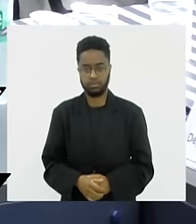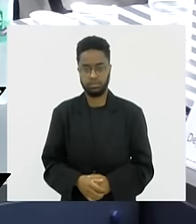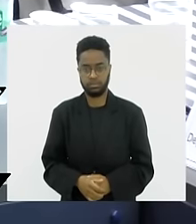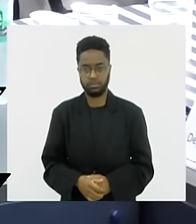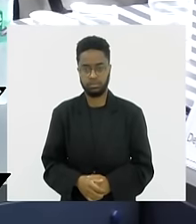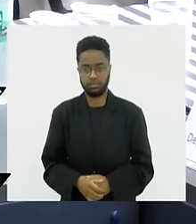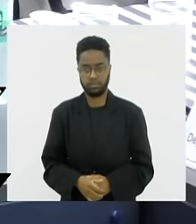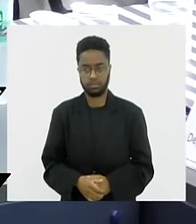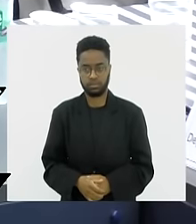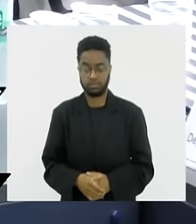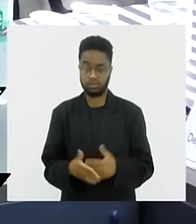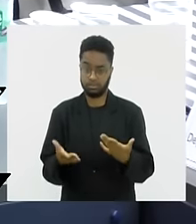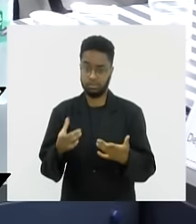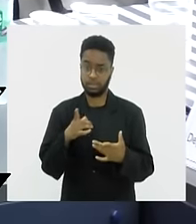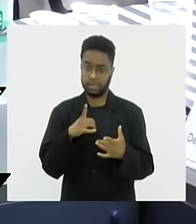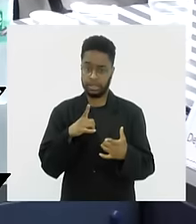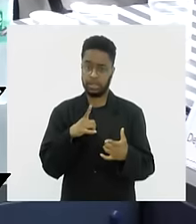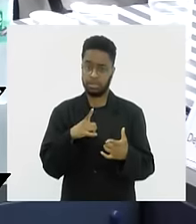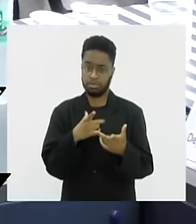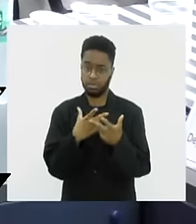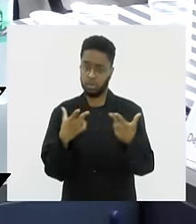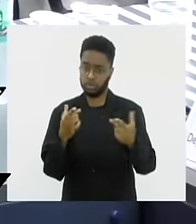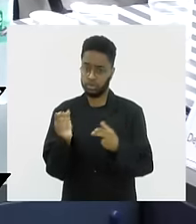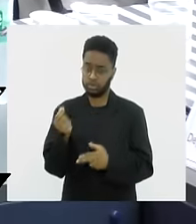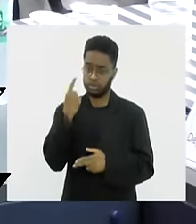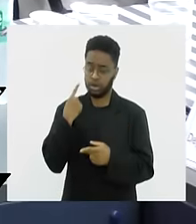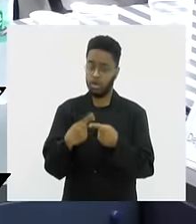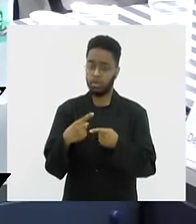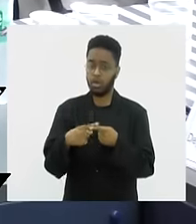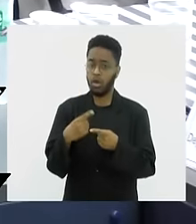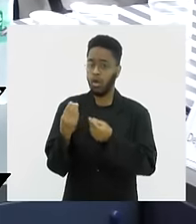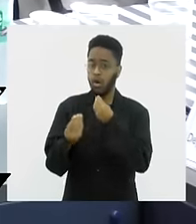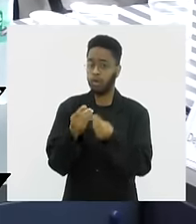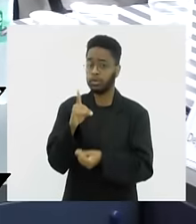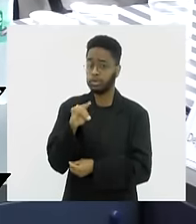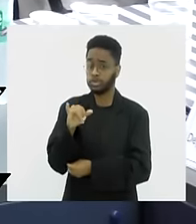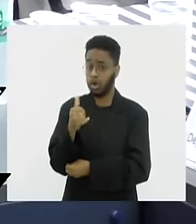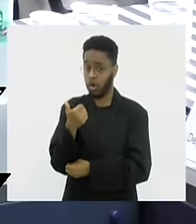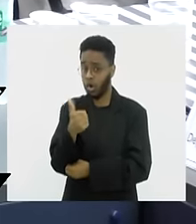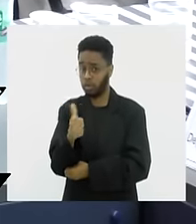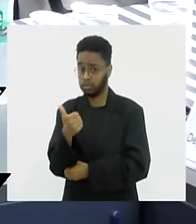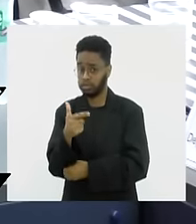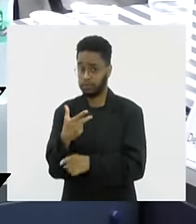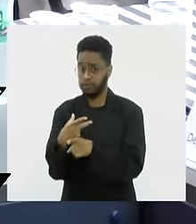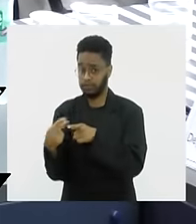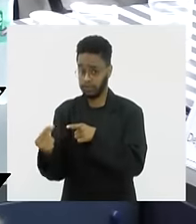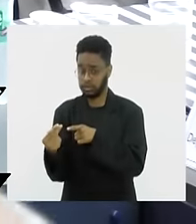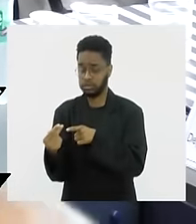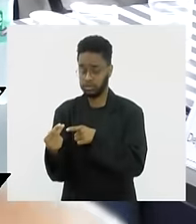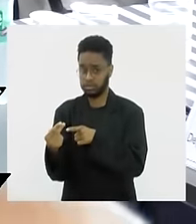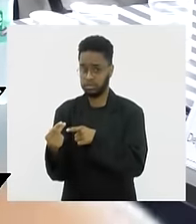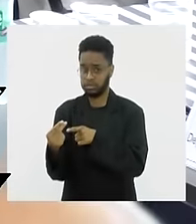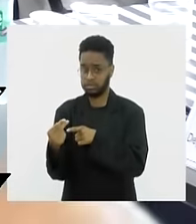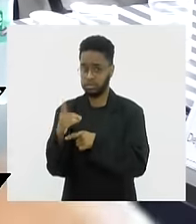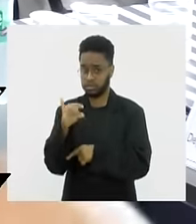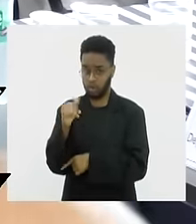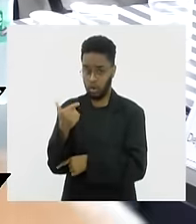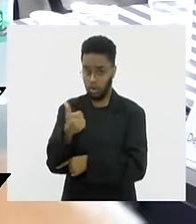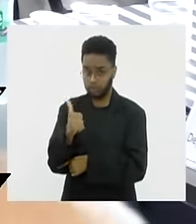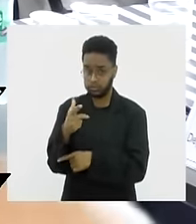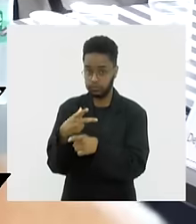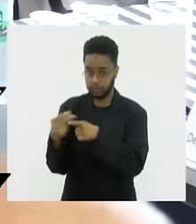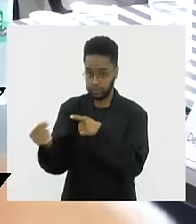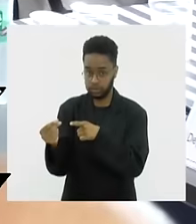Há algo muito estranho. Como é que você declara um vencedor dia 11 de um consórcio, que foi dia 11/4 de 2024, e